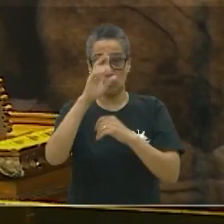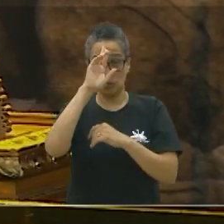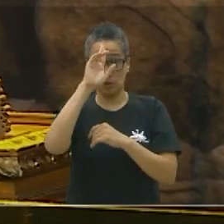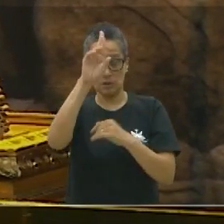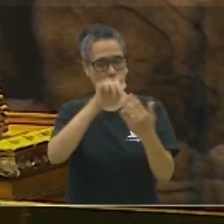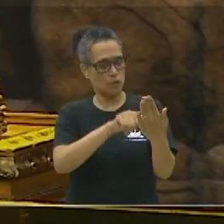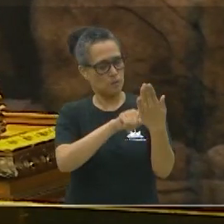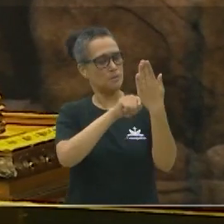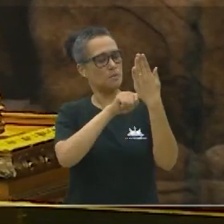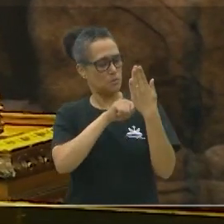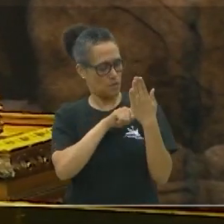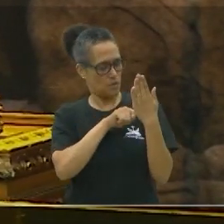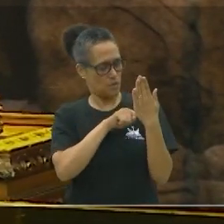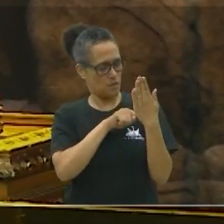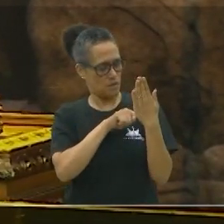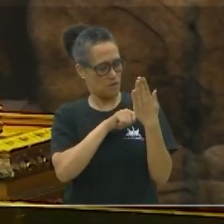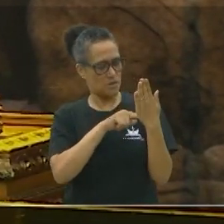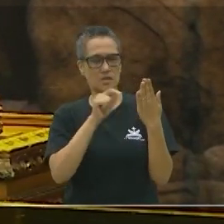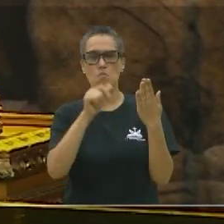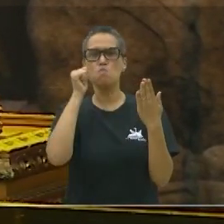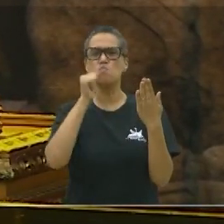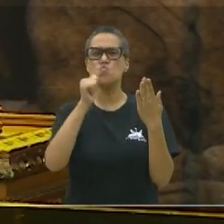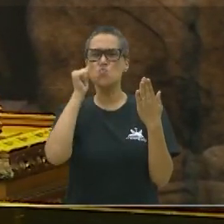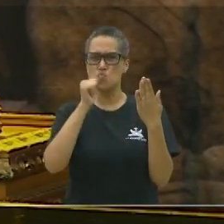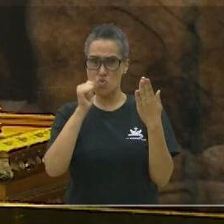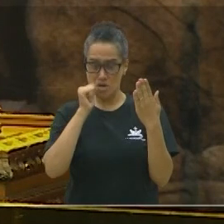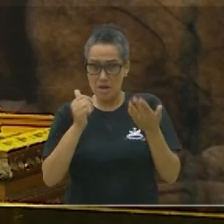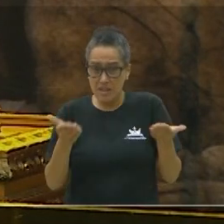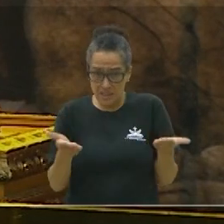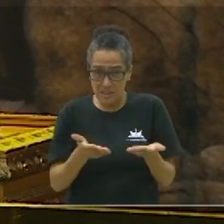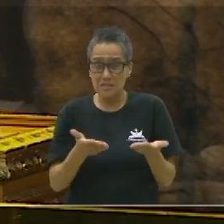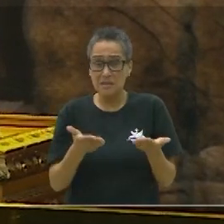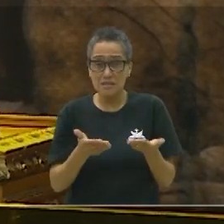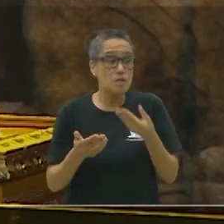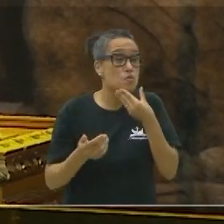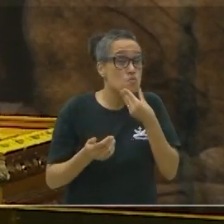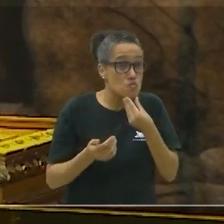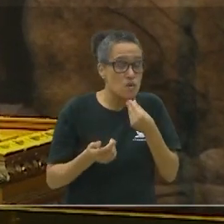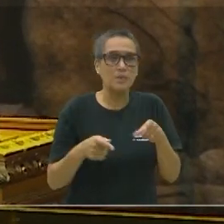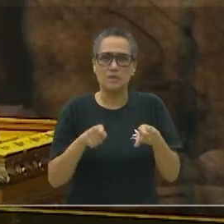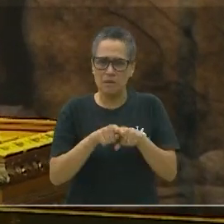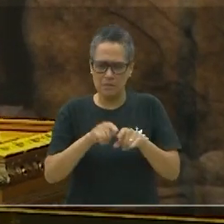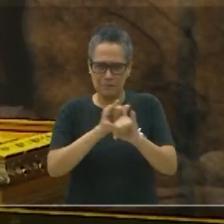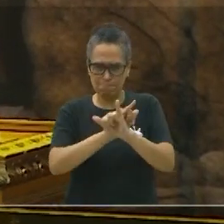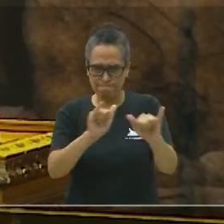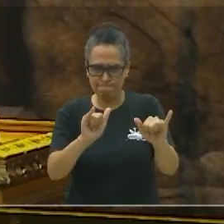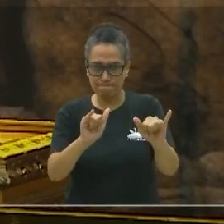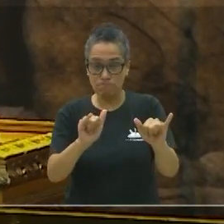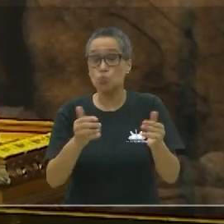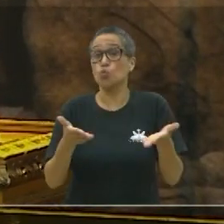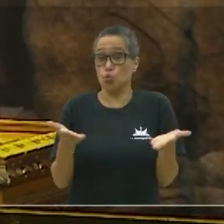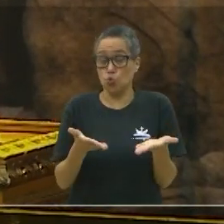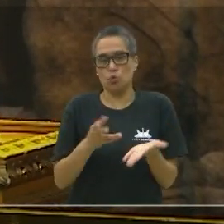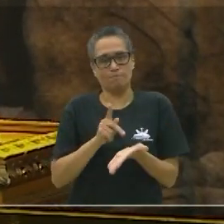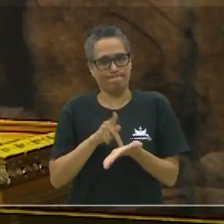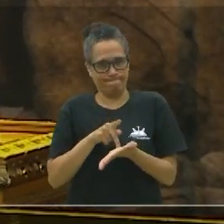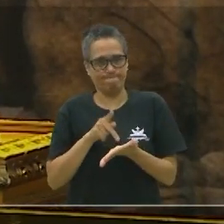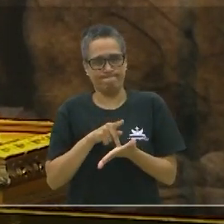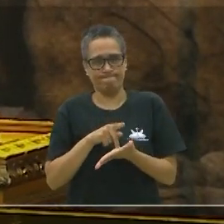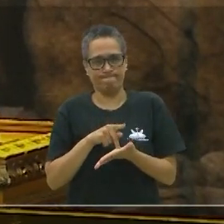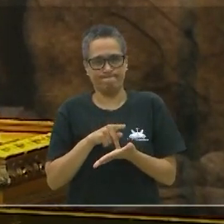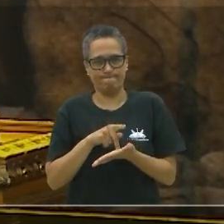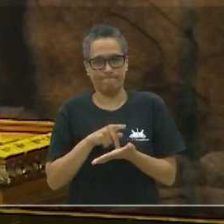essa proclamação para uma mulher, também para um homem, hoje mesmo,